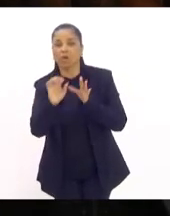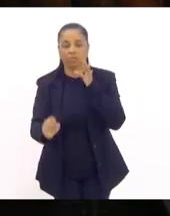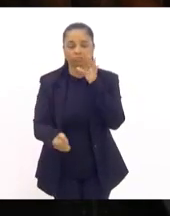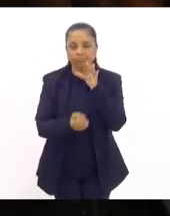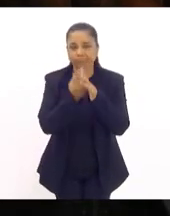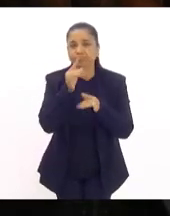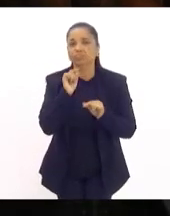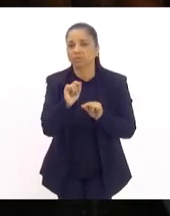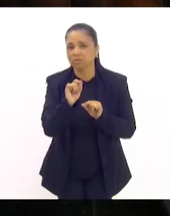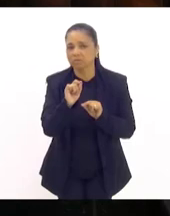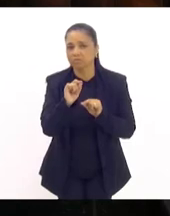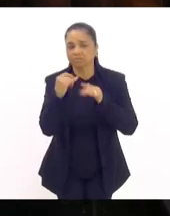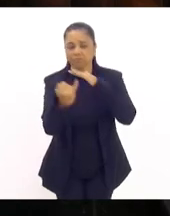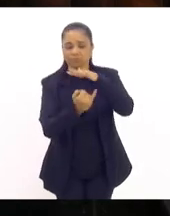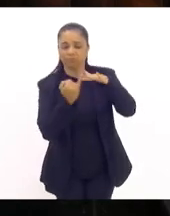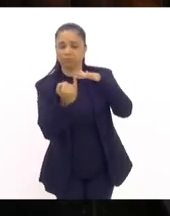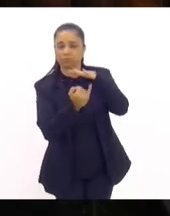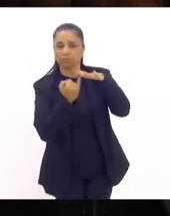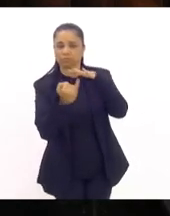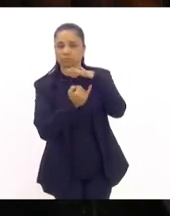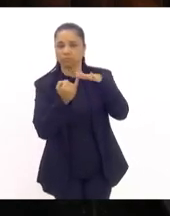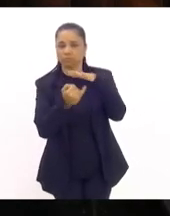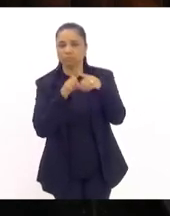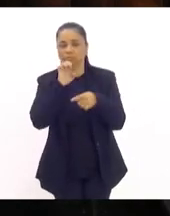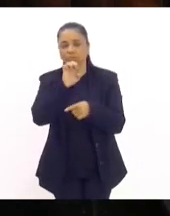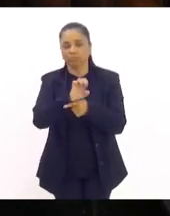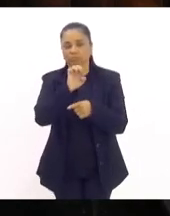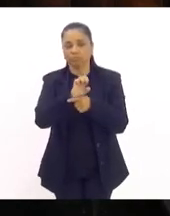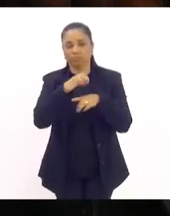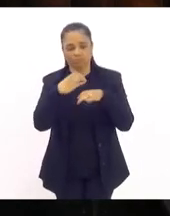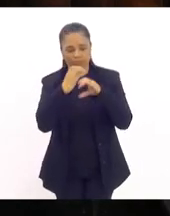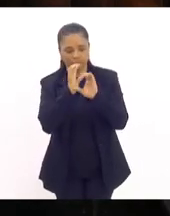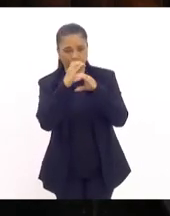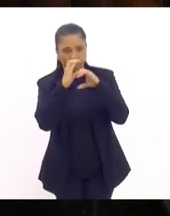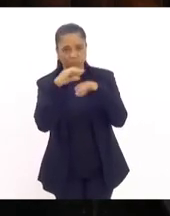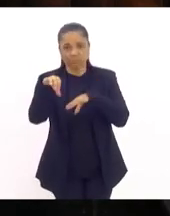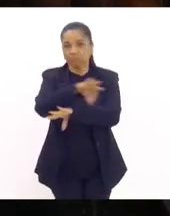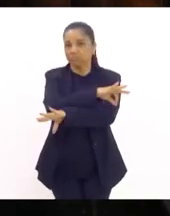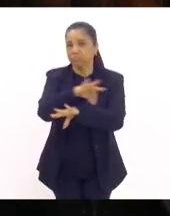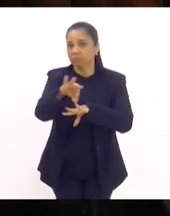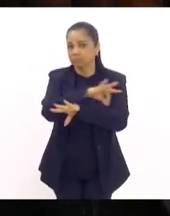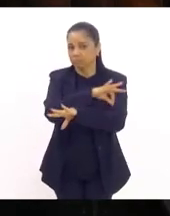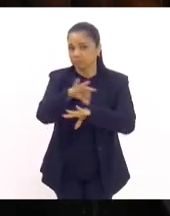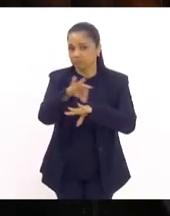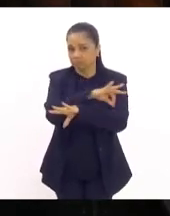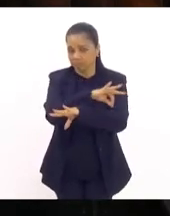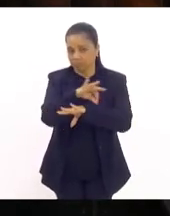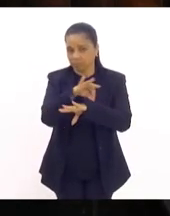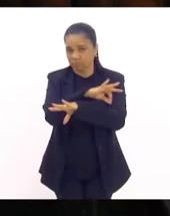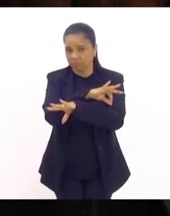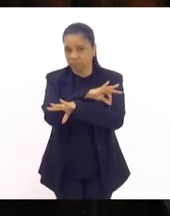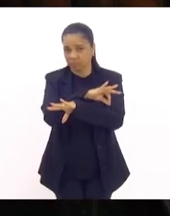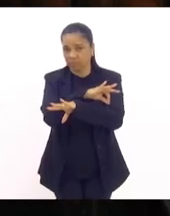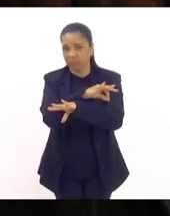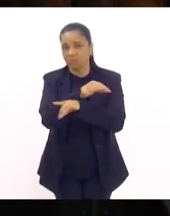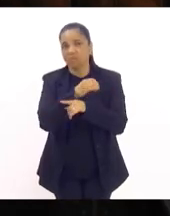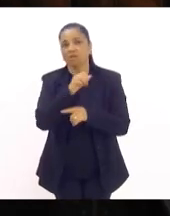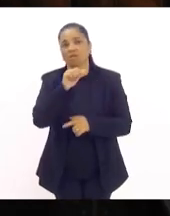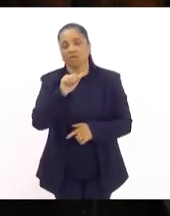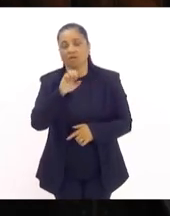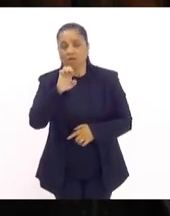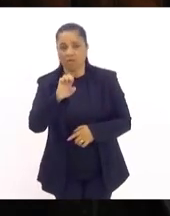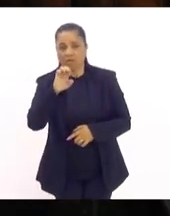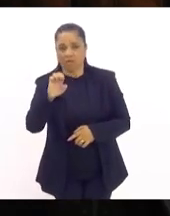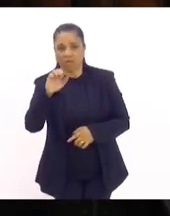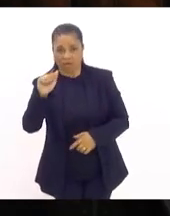criação do Instituto Estadual de Engenharia e Arquitetura, IEEA, e dá outras